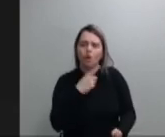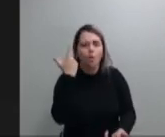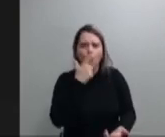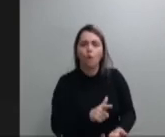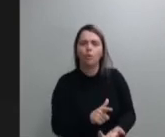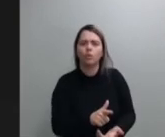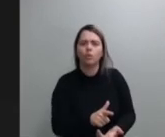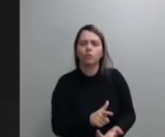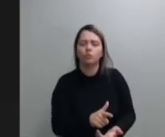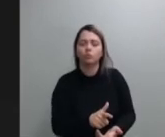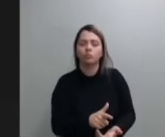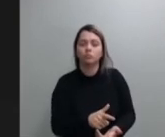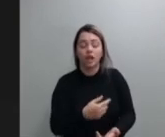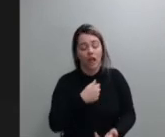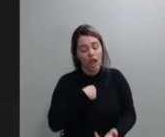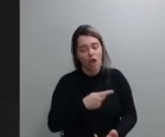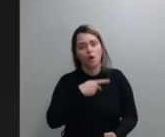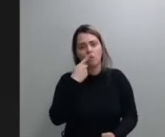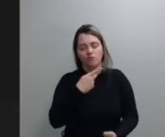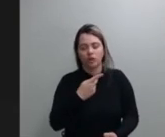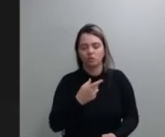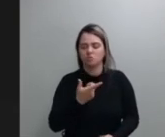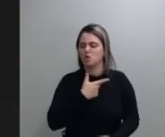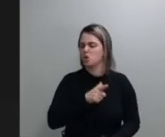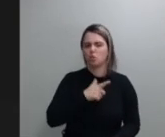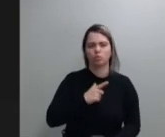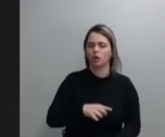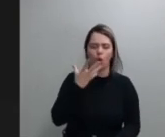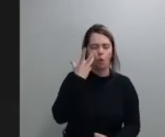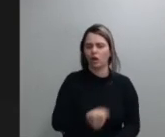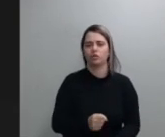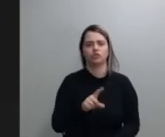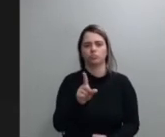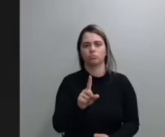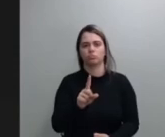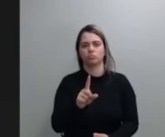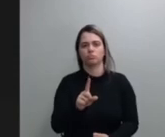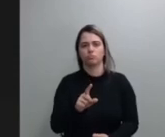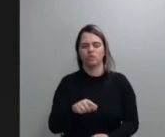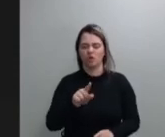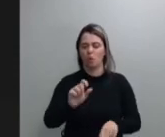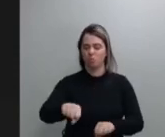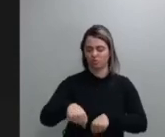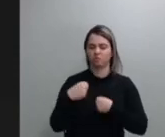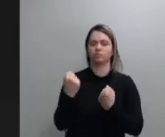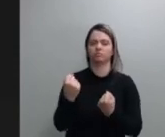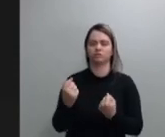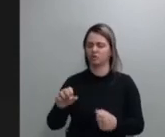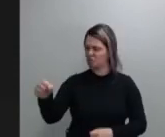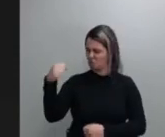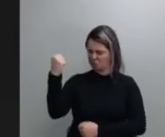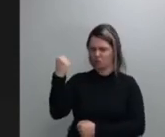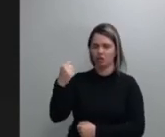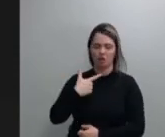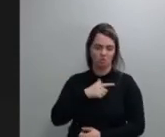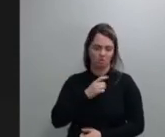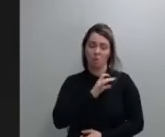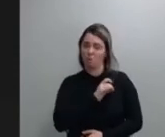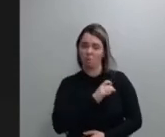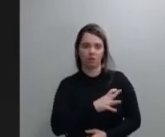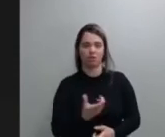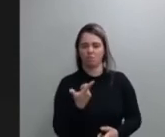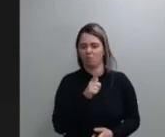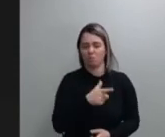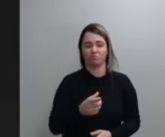eu digo que vossa excelência não tem coragem de negar você está muito valente muito desquimedo muito intimorado